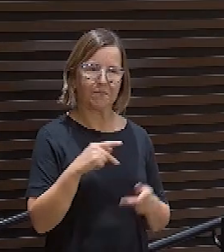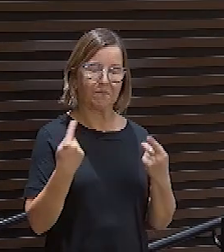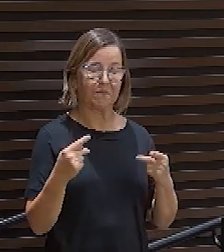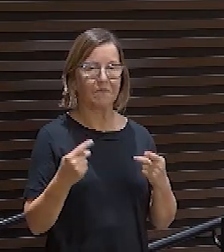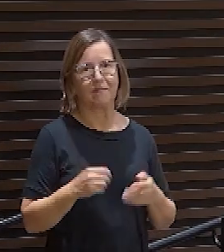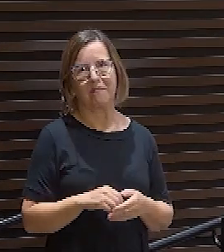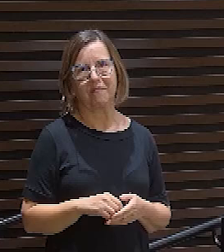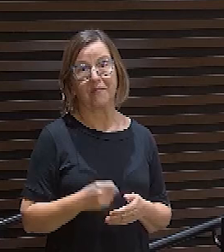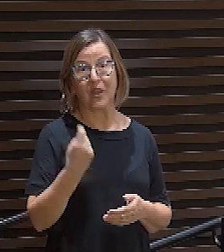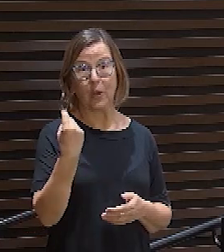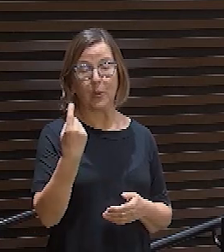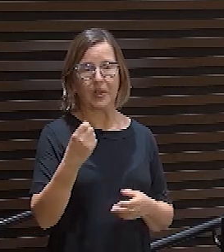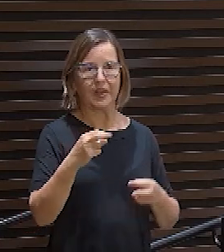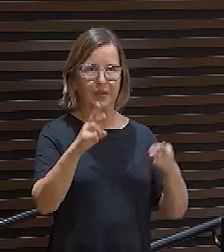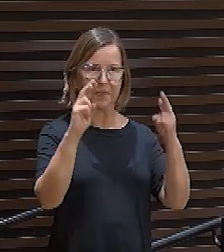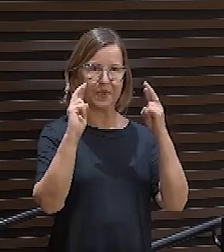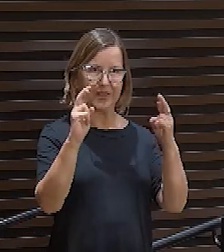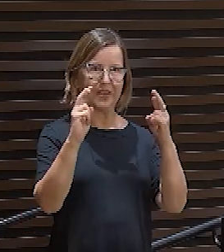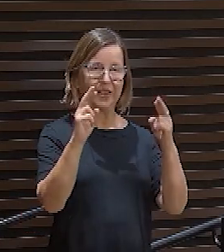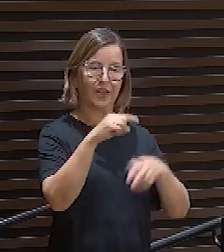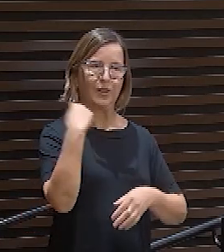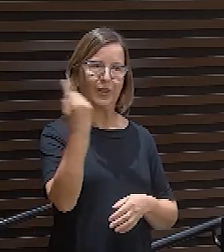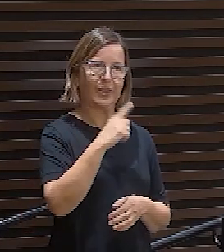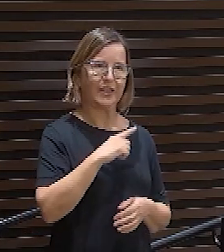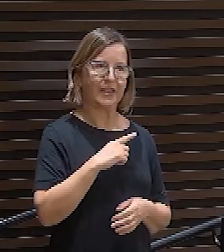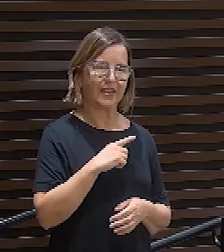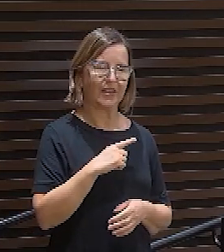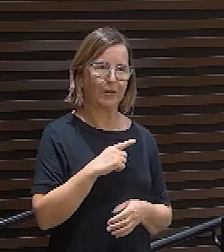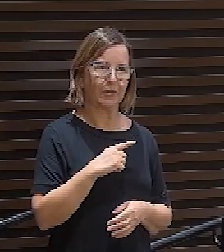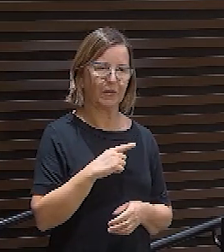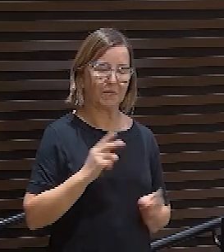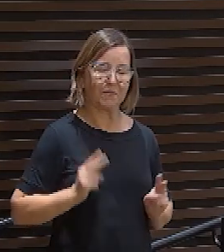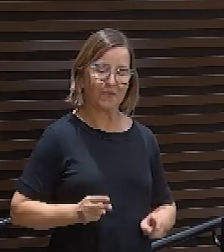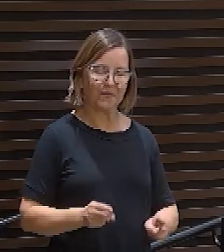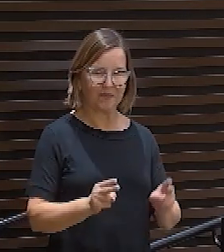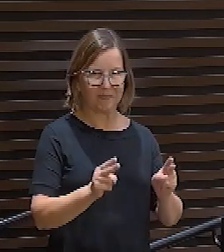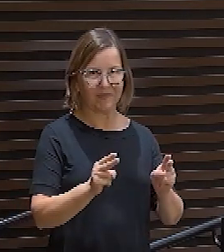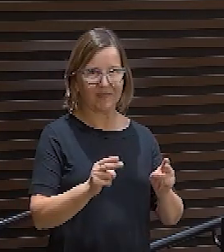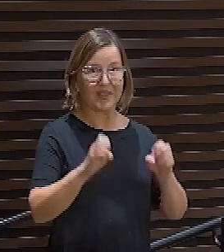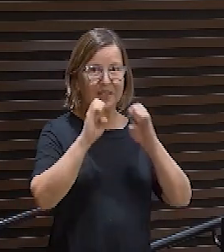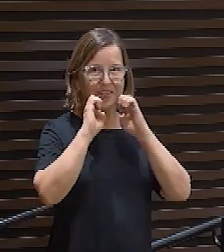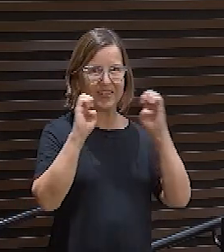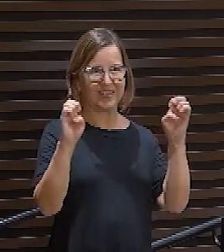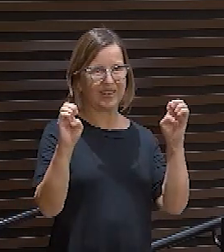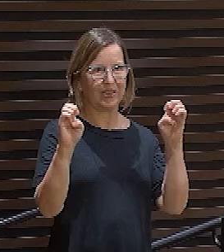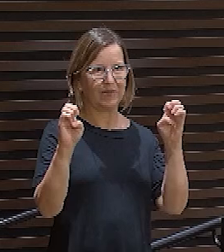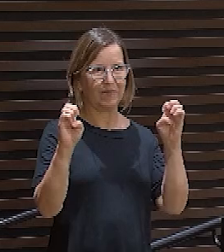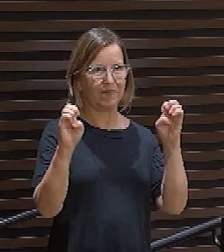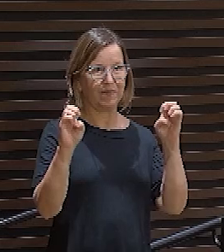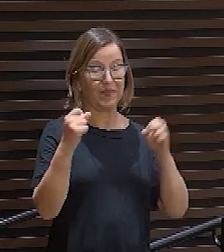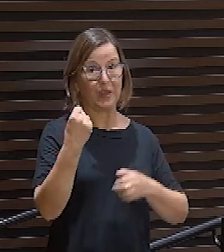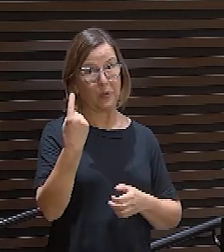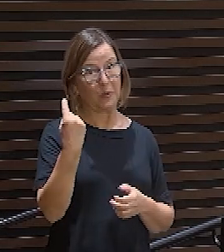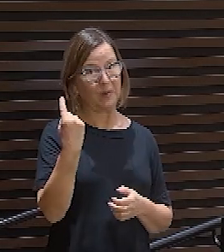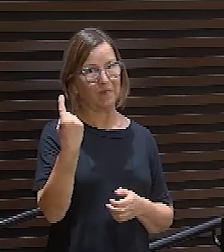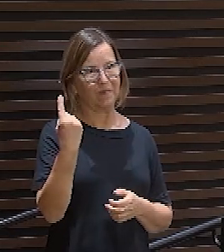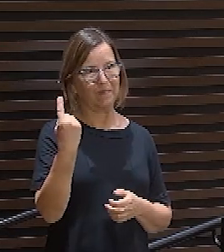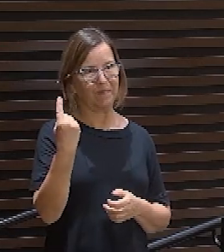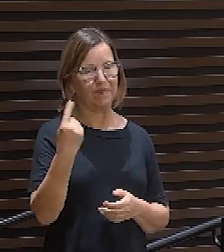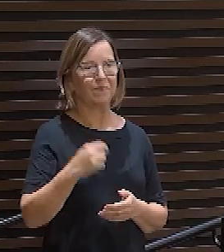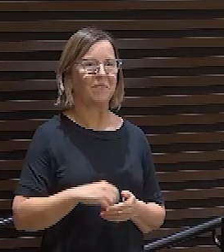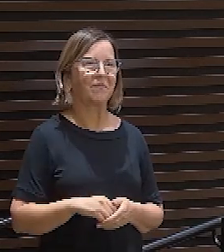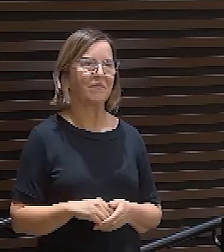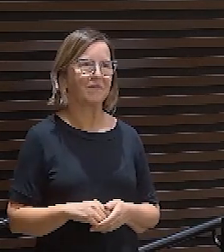única esperança que nós temos e teremos para sempre é o Evangelho. É a única. Ele é